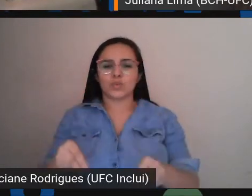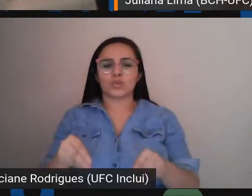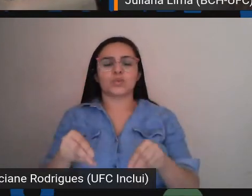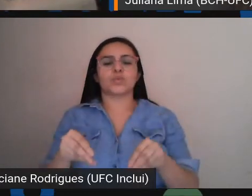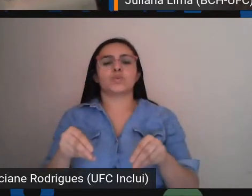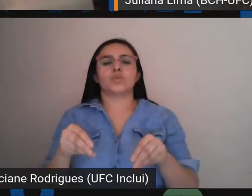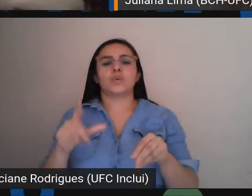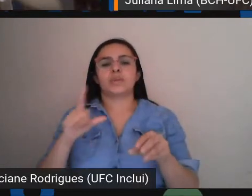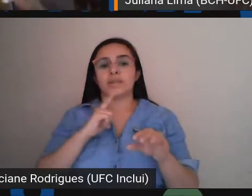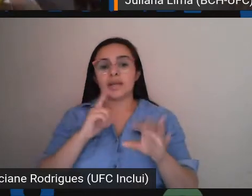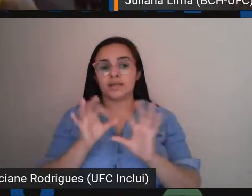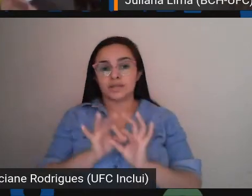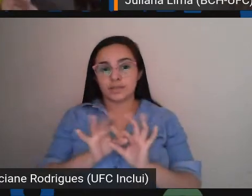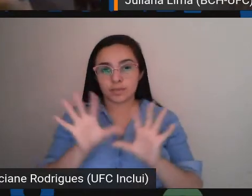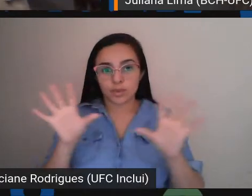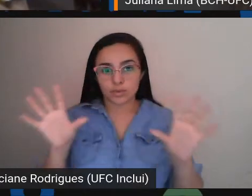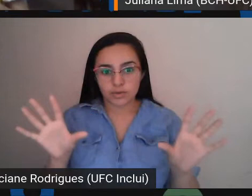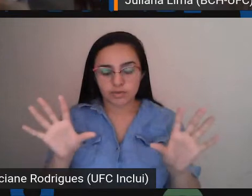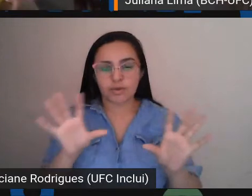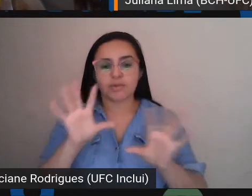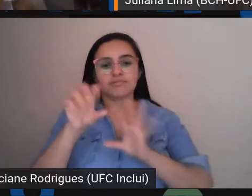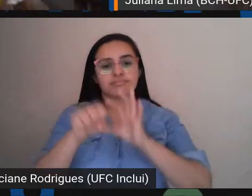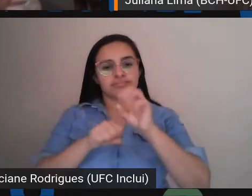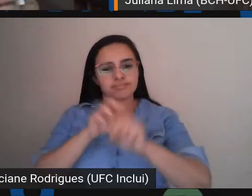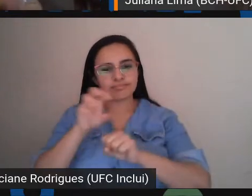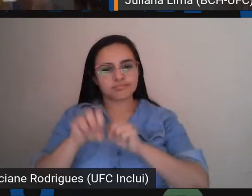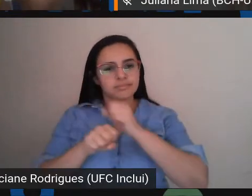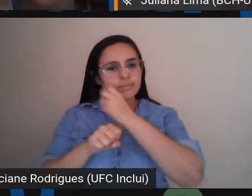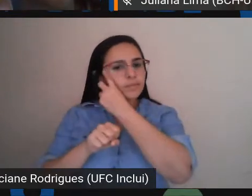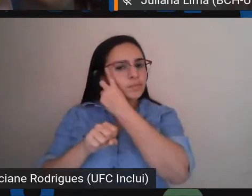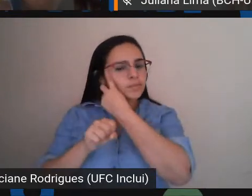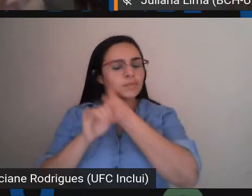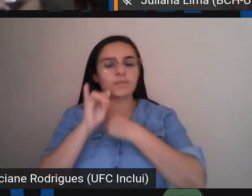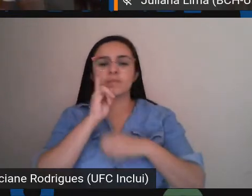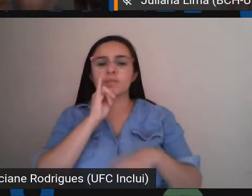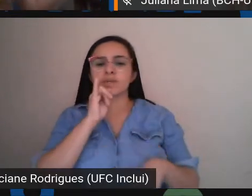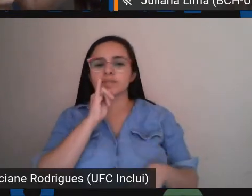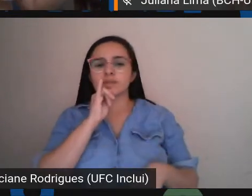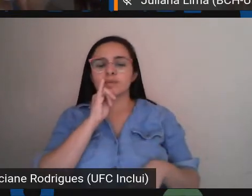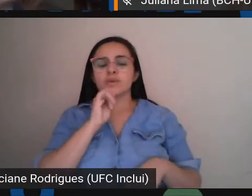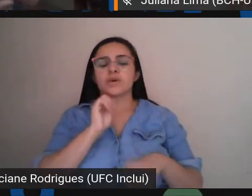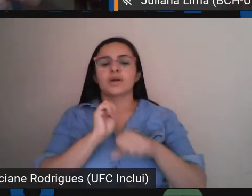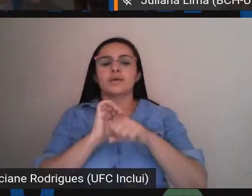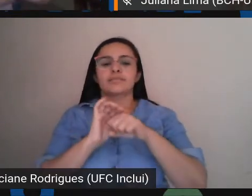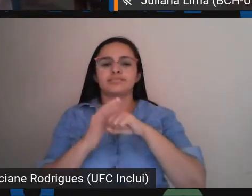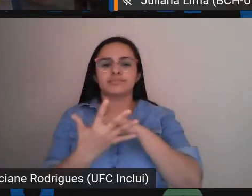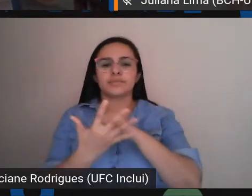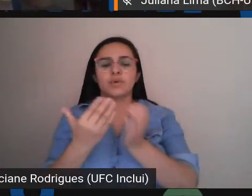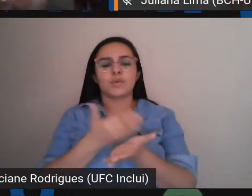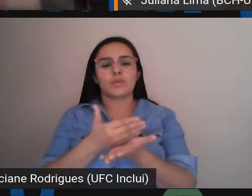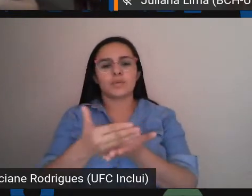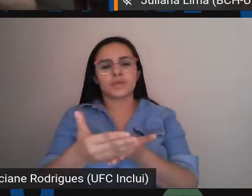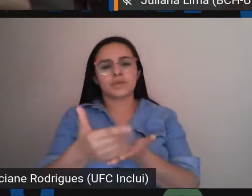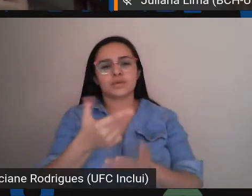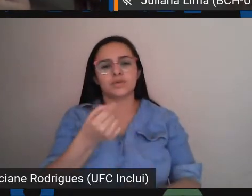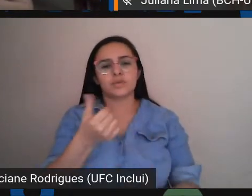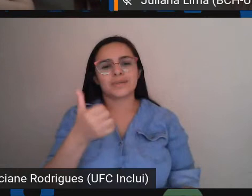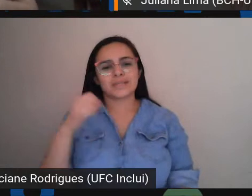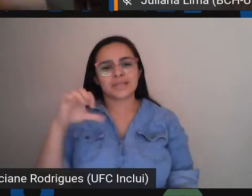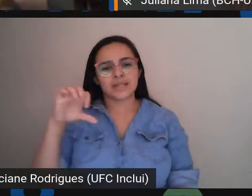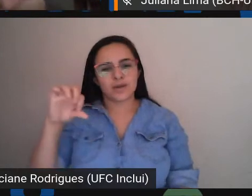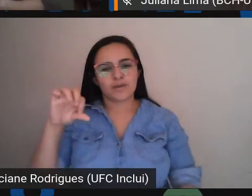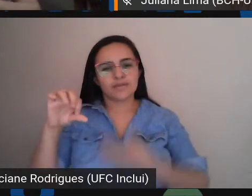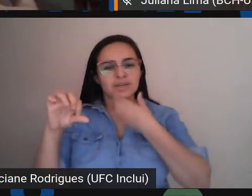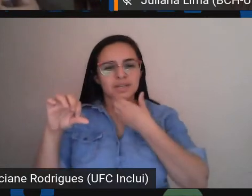tem disponível, a menos que, não, Covid, por exemplo, só começou em 2019, dezembro de 2019, enfim, então eu